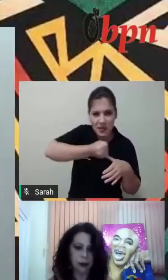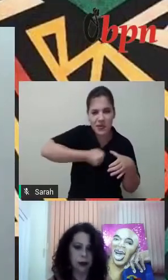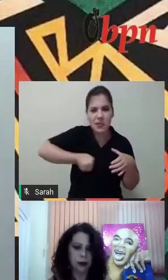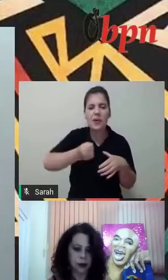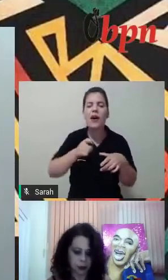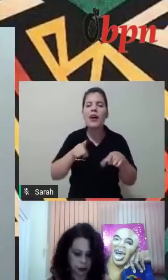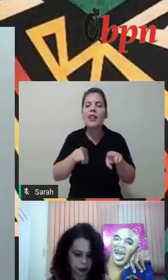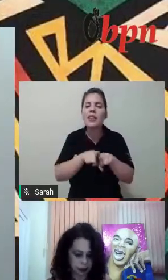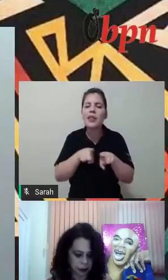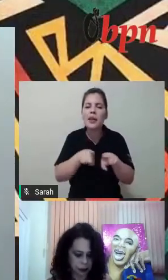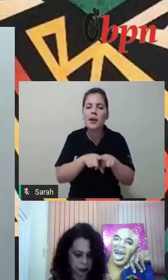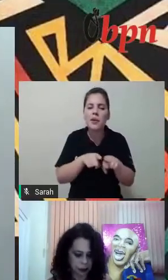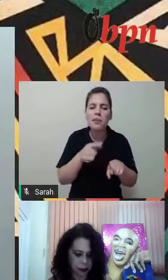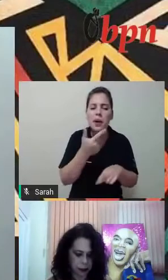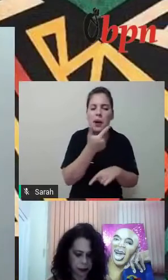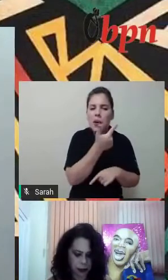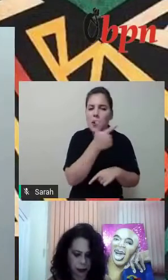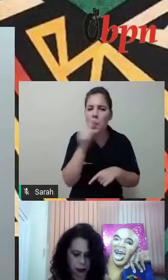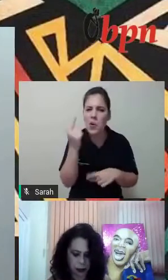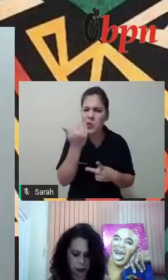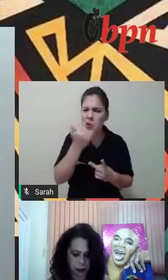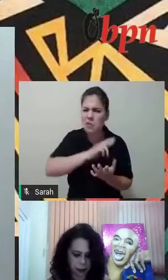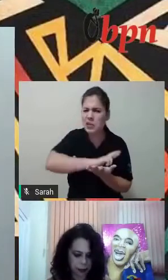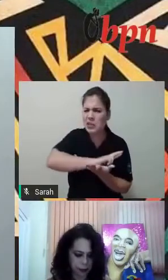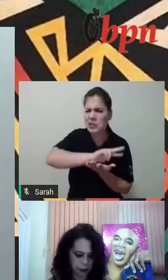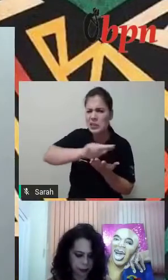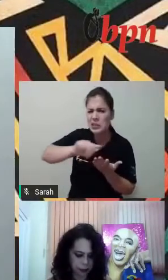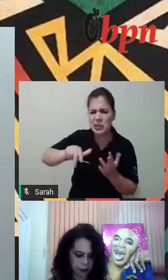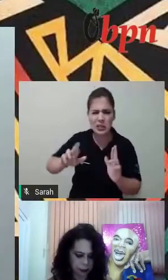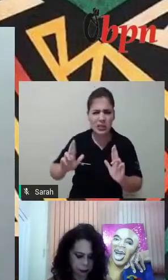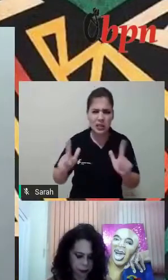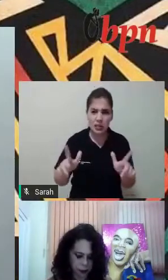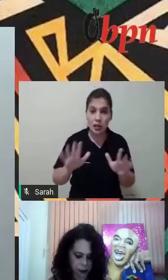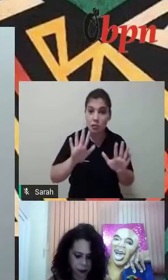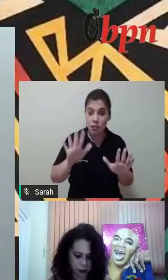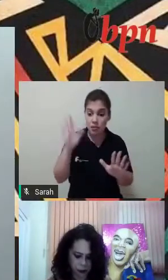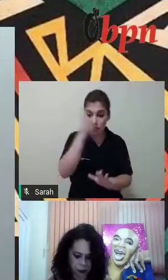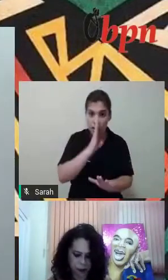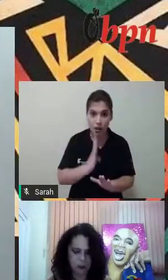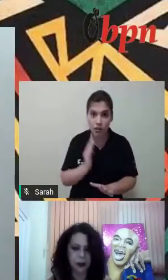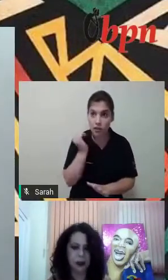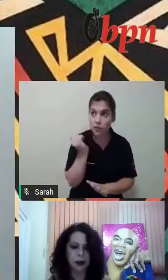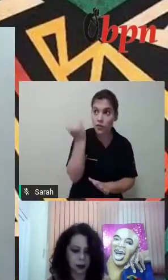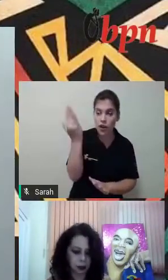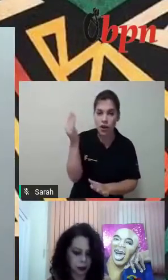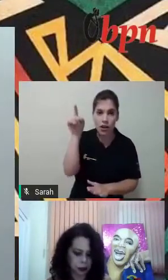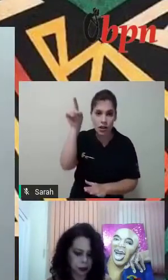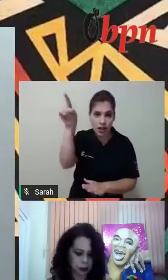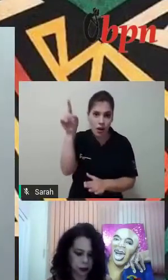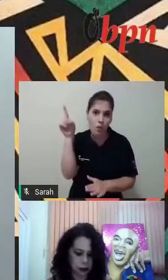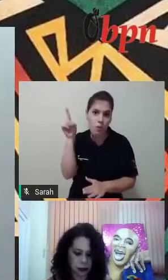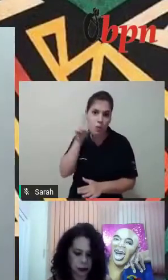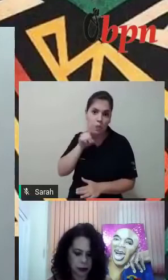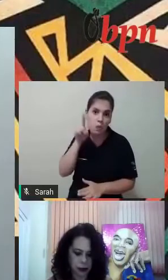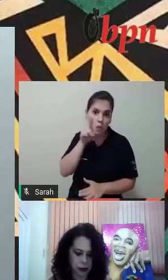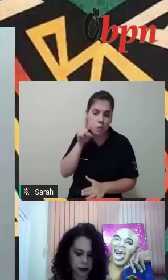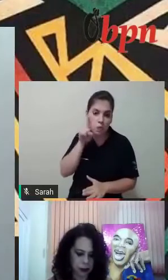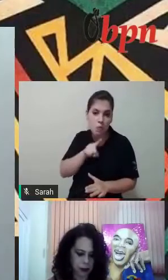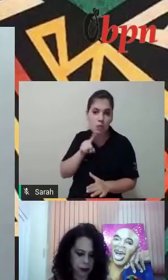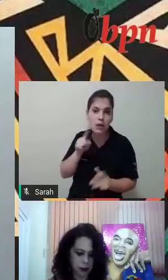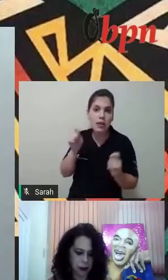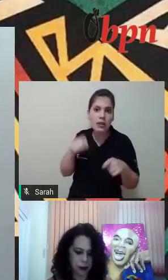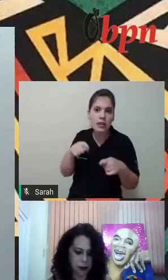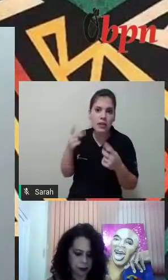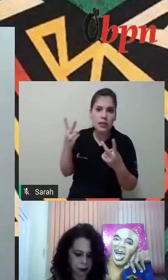também tem muito. Se a gente quiser sair do terreno brasileiro, a gente pode ir para os Estados Unidos e pensar as coxas